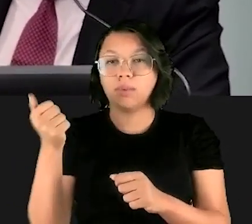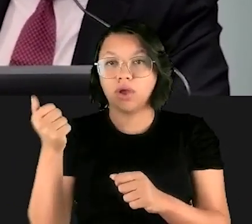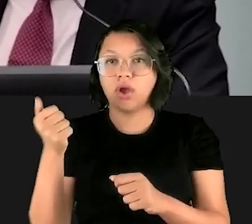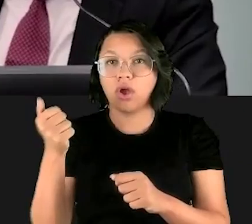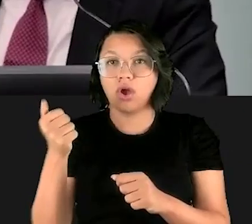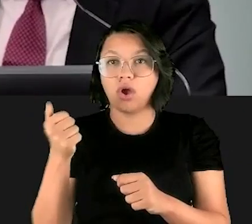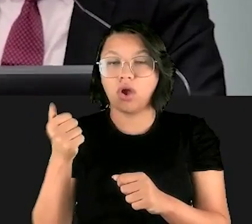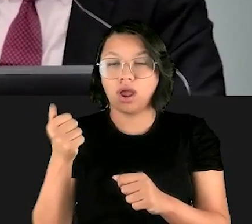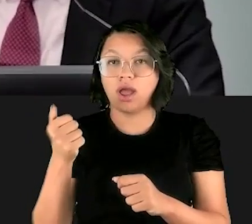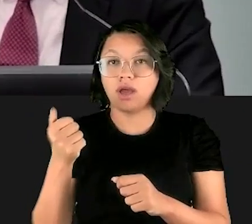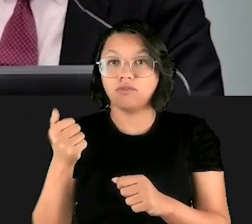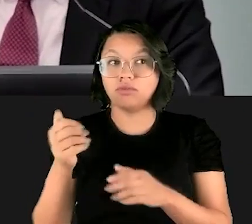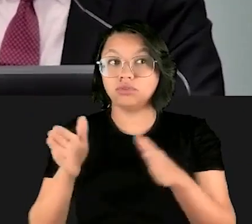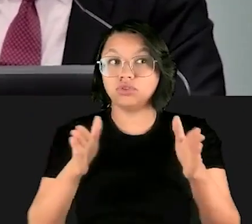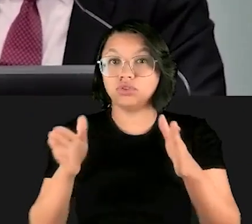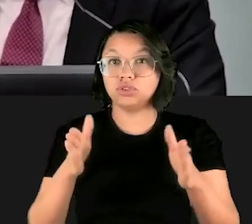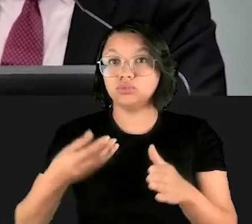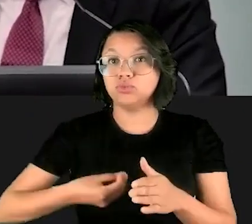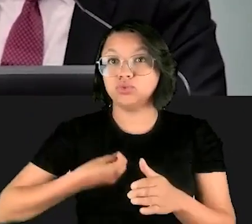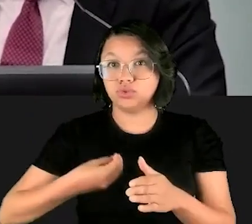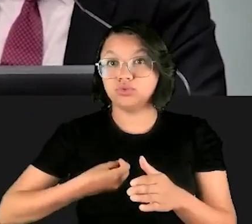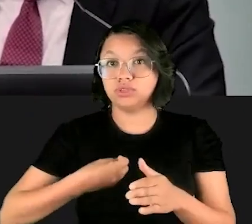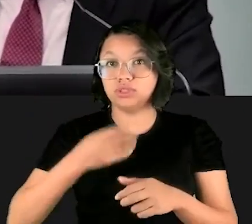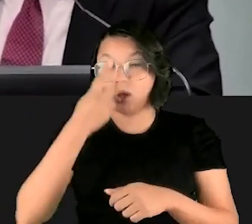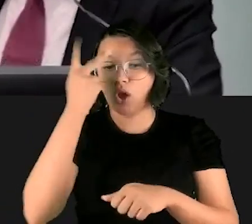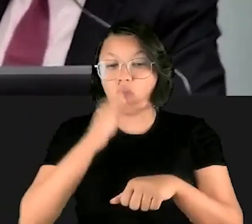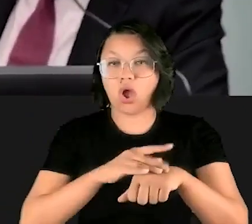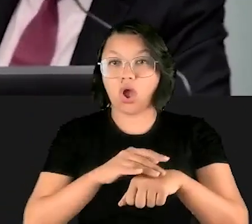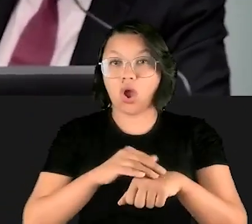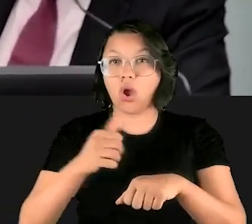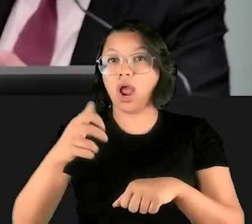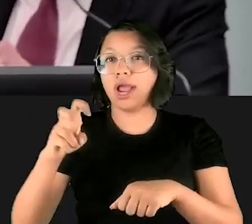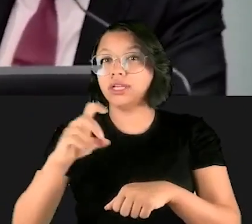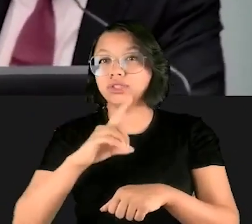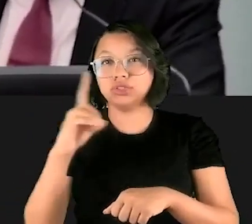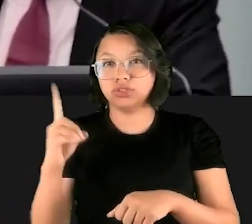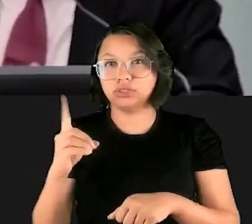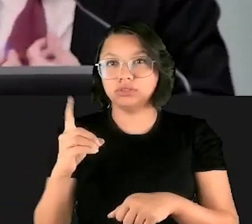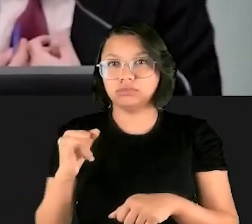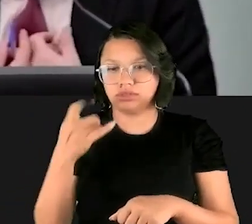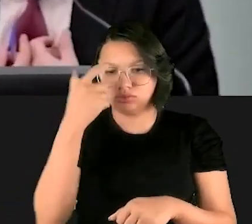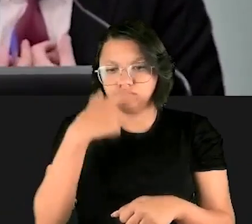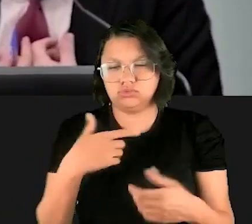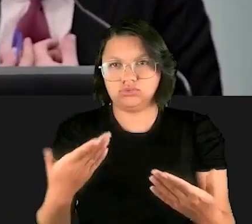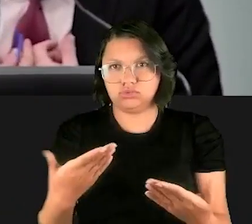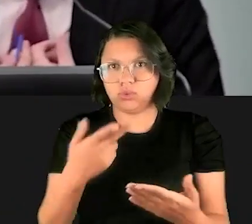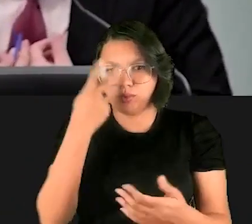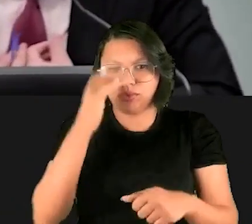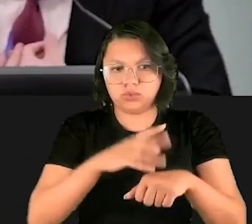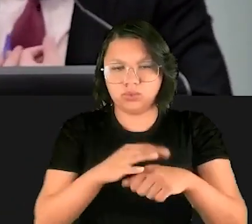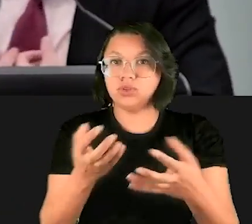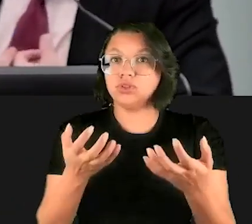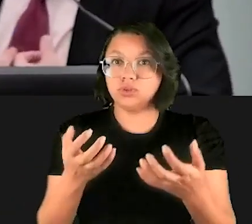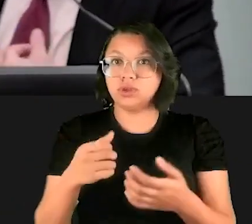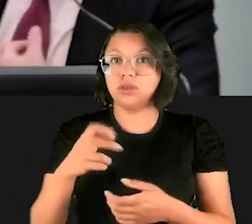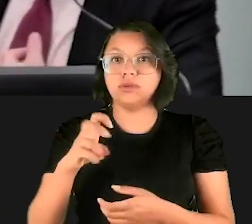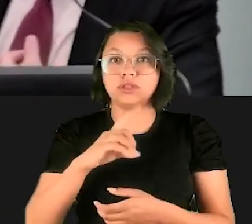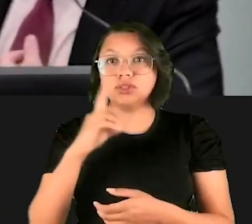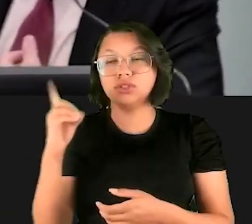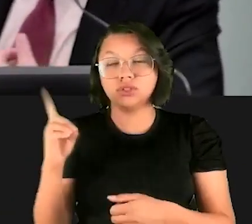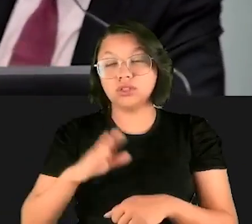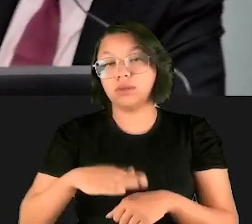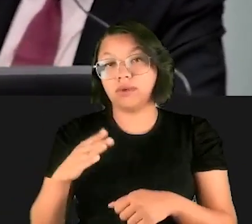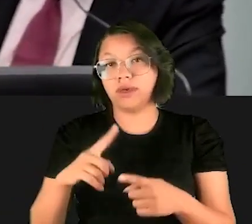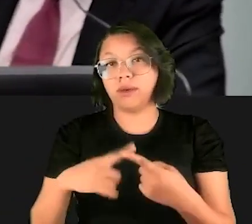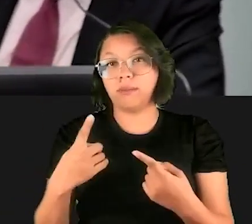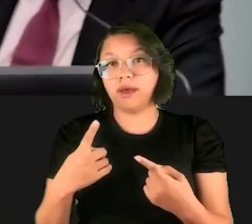expectativa de vida dos pacientes em 15 dias. Veja, se eu sou paciente, eu quero 15 dias a mais. Mas a verdade